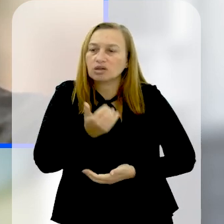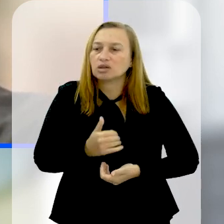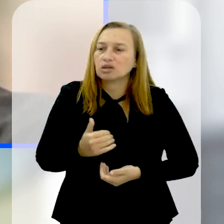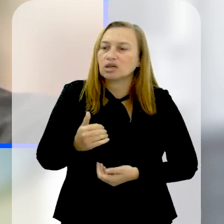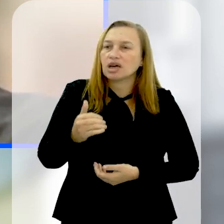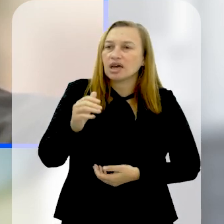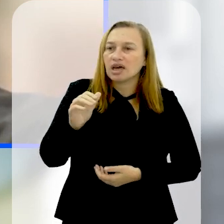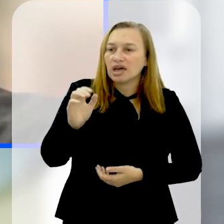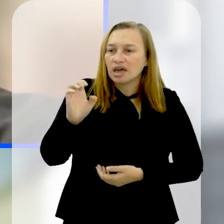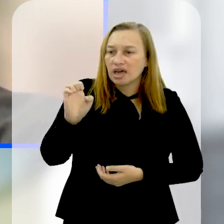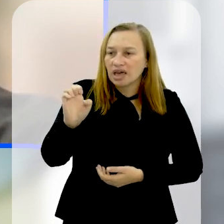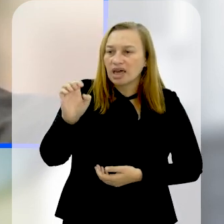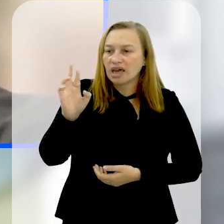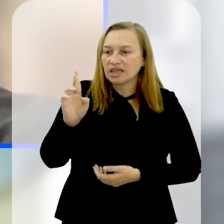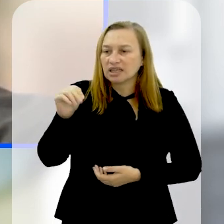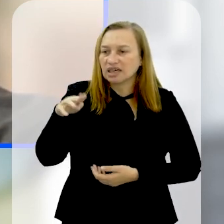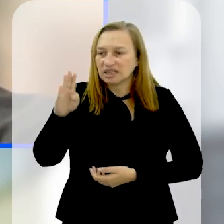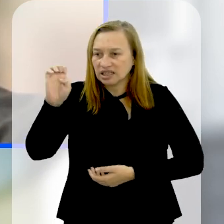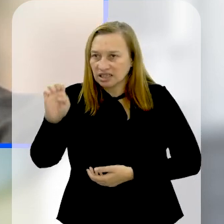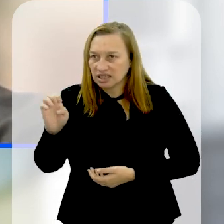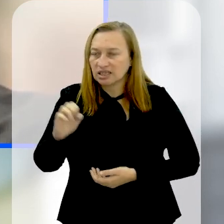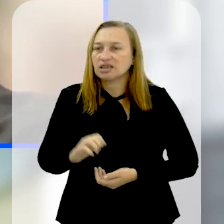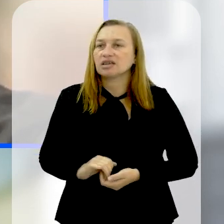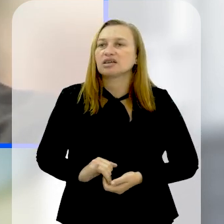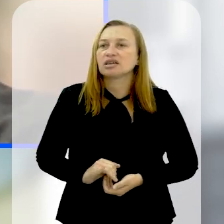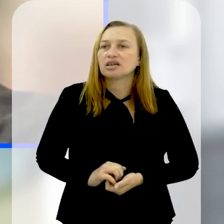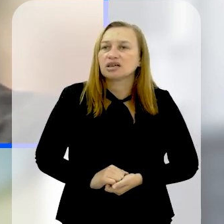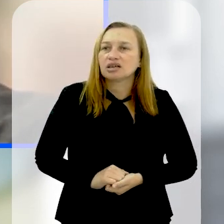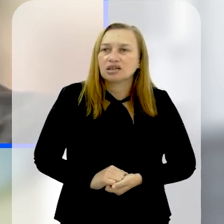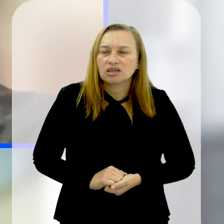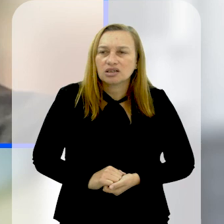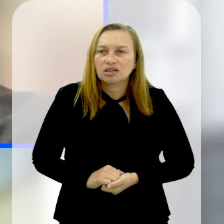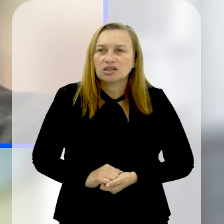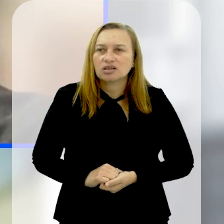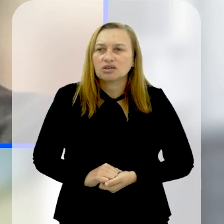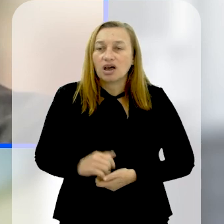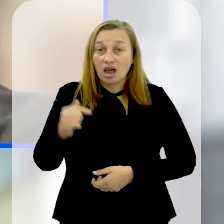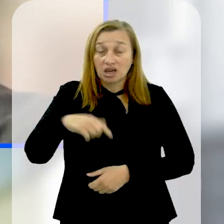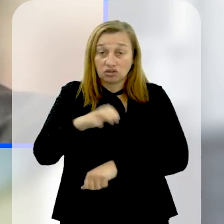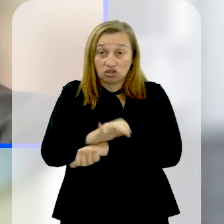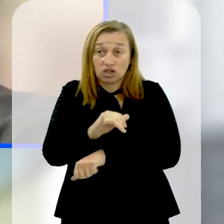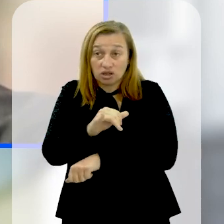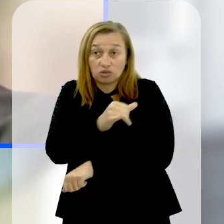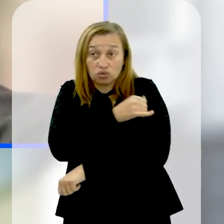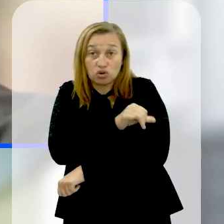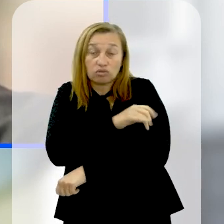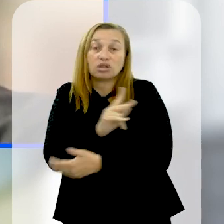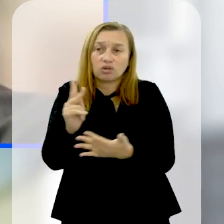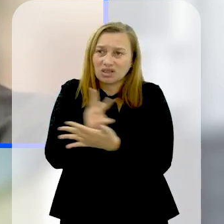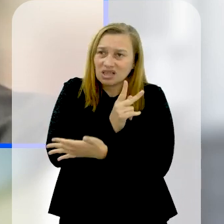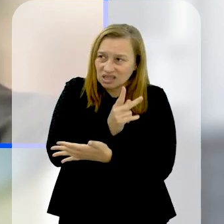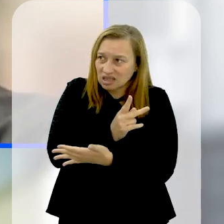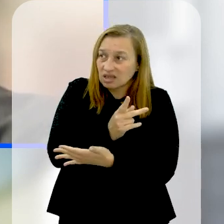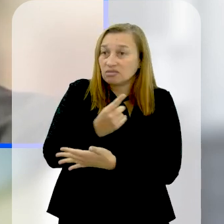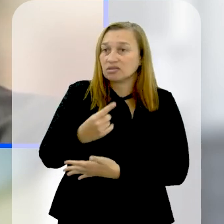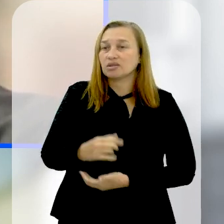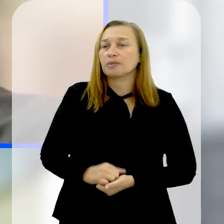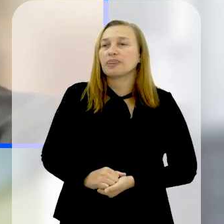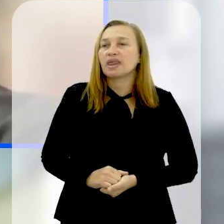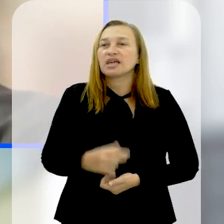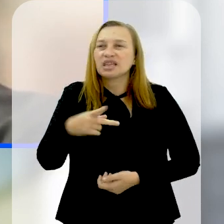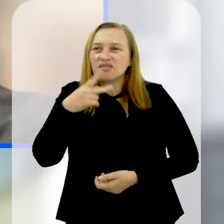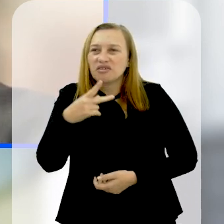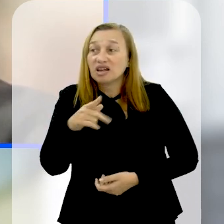e Nutrição Infantil, o ENANI, que aconteceu em 2019 e está acontecendo de novo no Brasil. Aqui no estado do Rio está acontecendo, se alguém bater